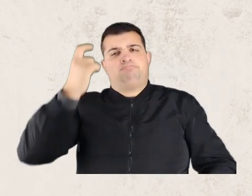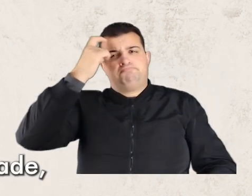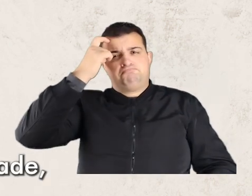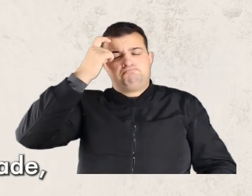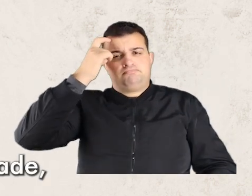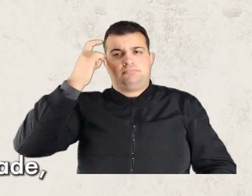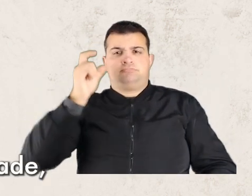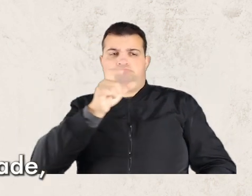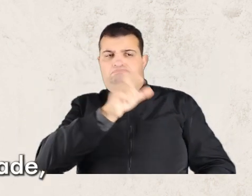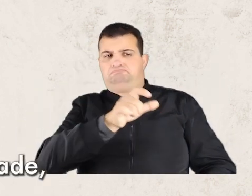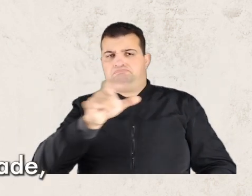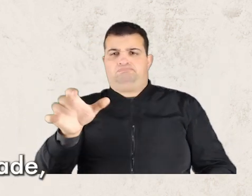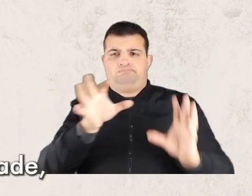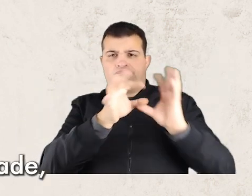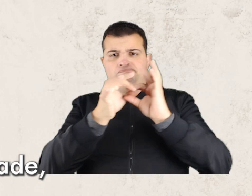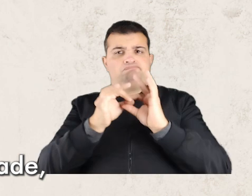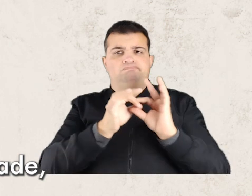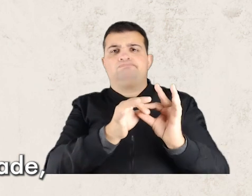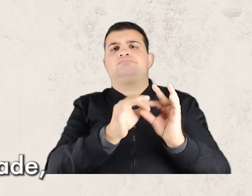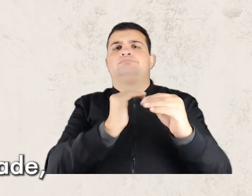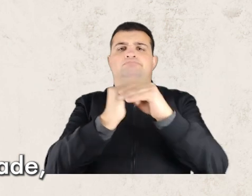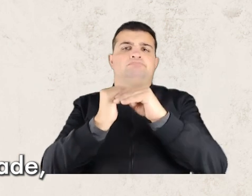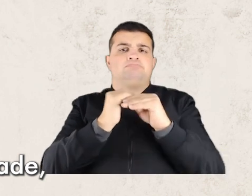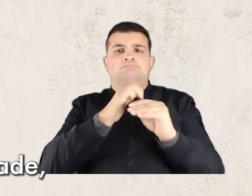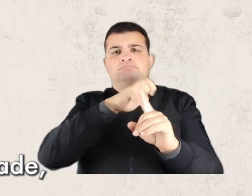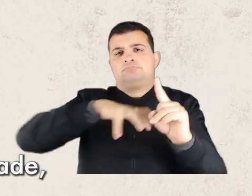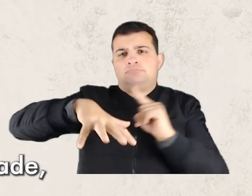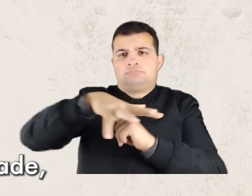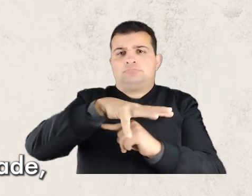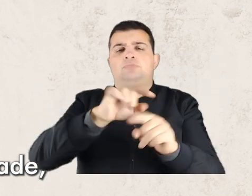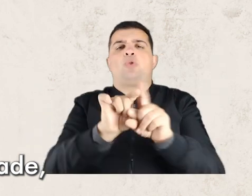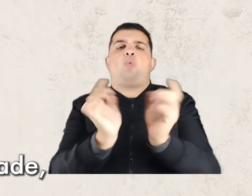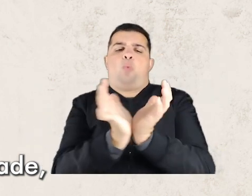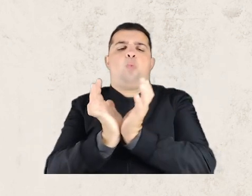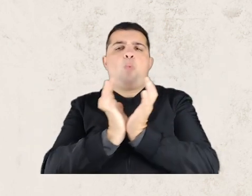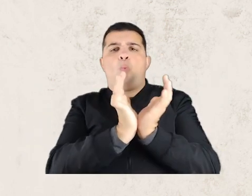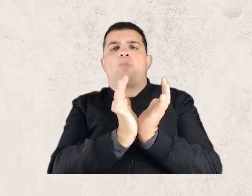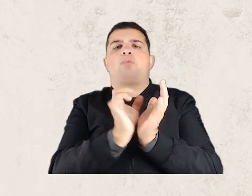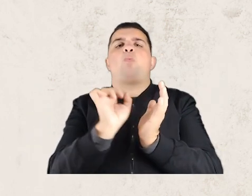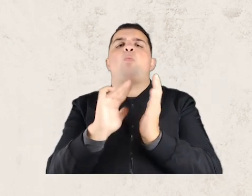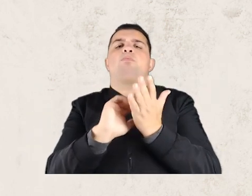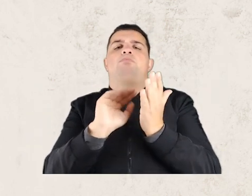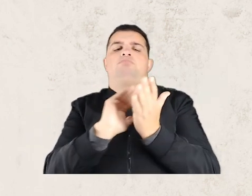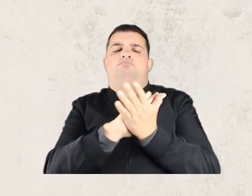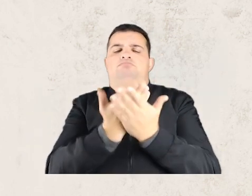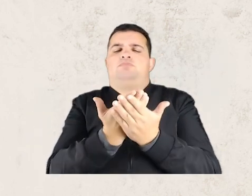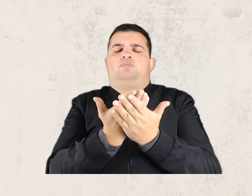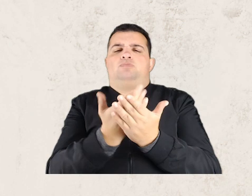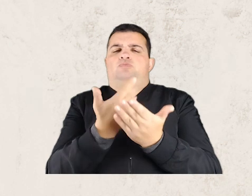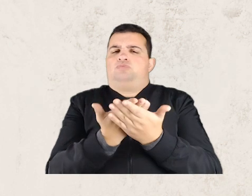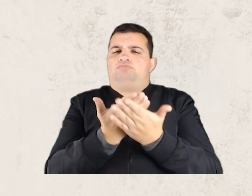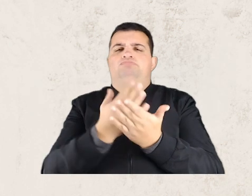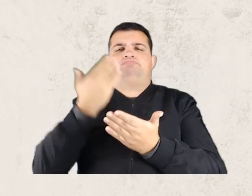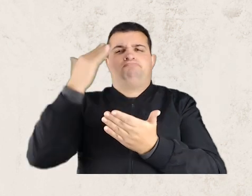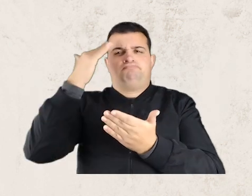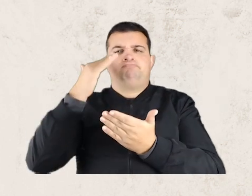social como o estudo da formação da subjetividade, como o estudo da formação dos indivíduos, da